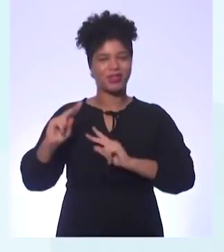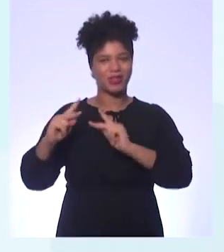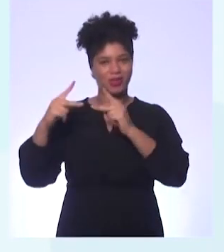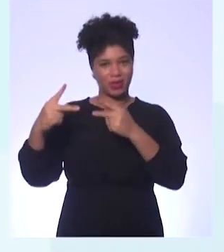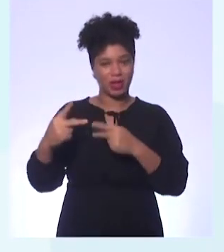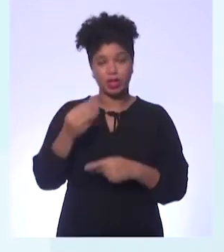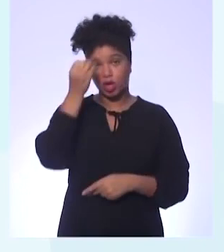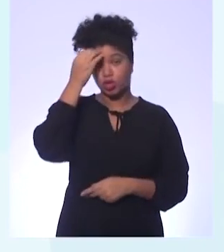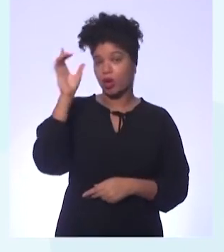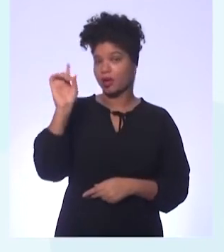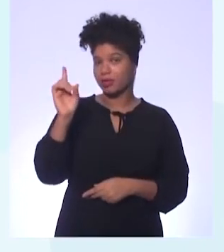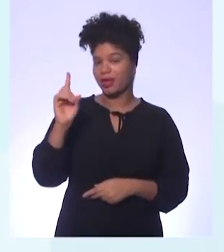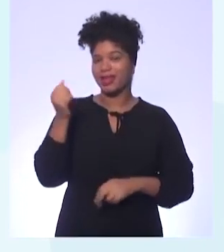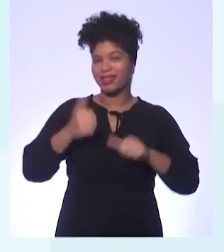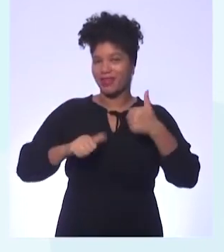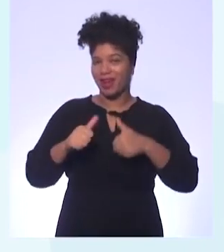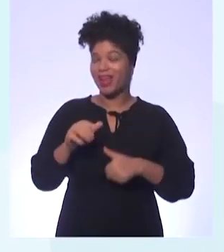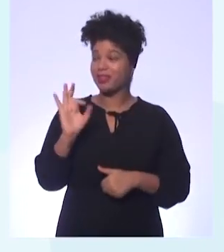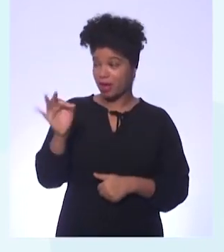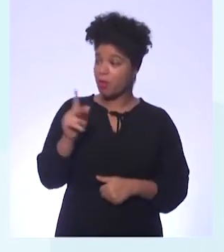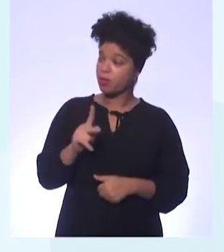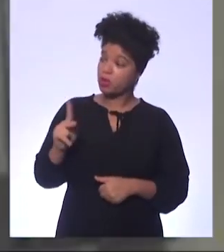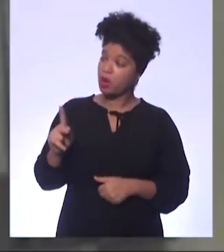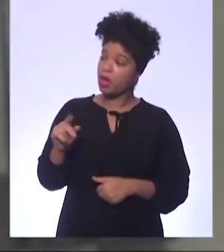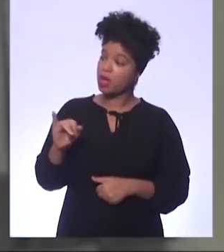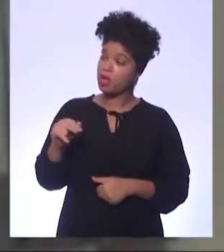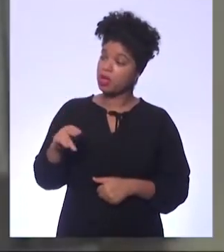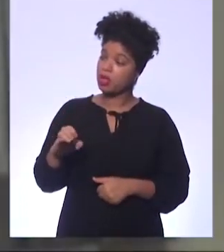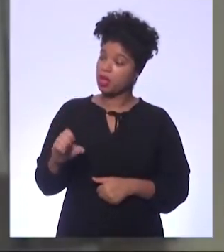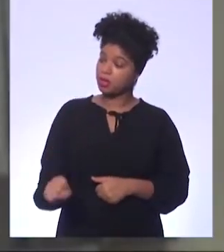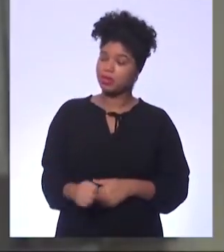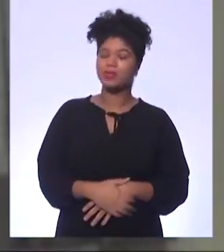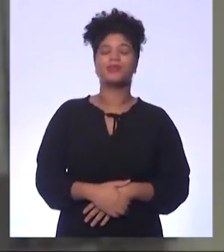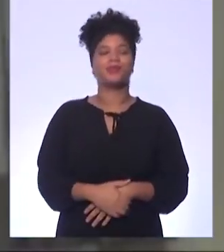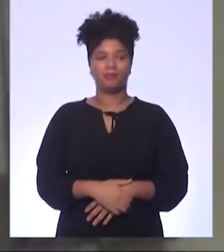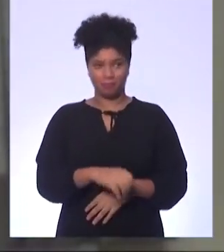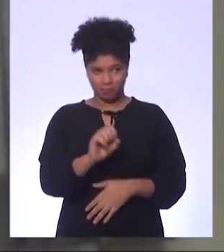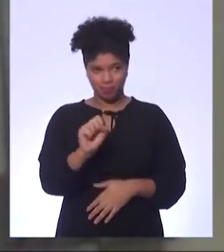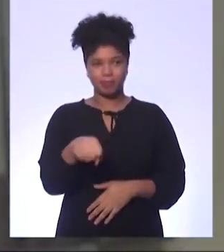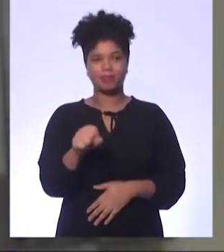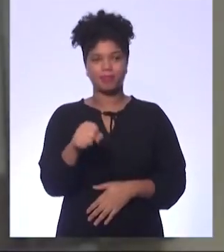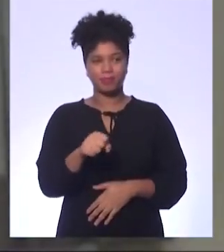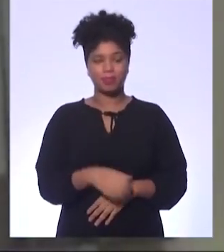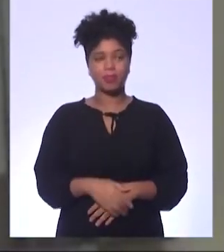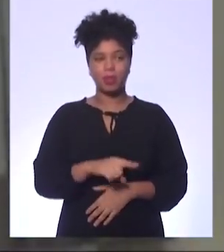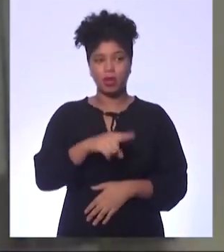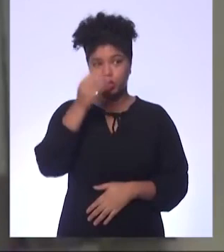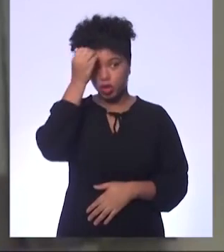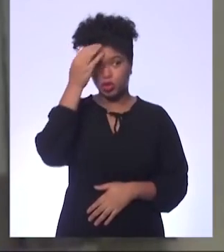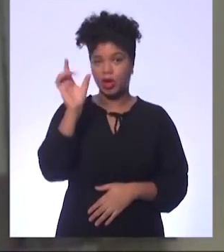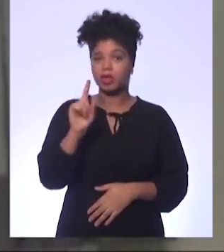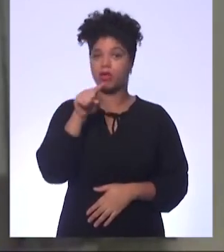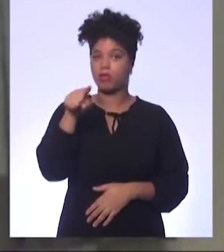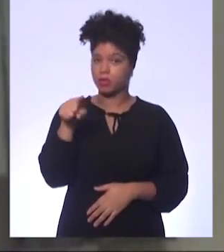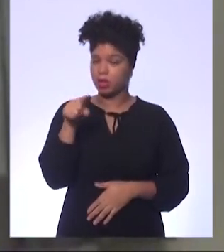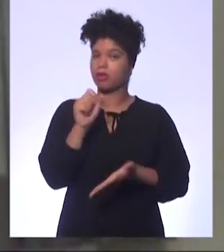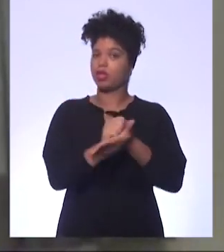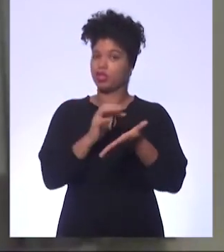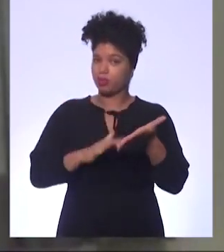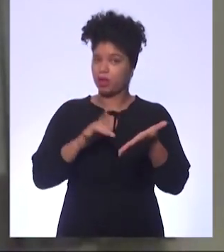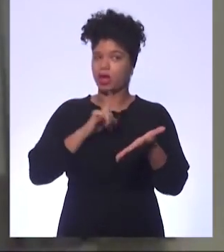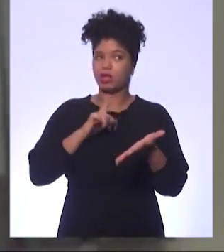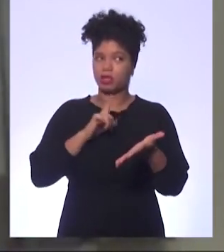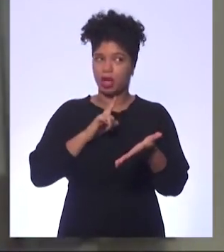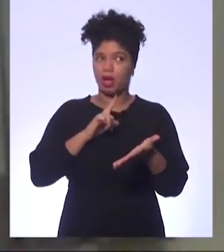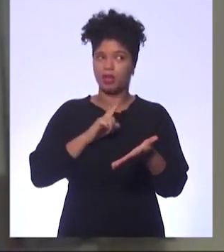esqueçam sempre de avaliar. Né, professora Inês? Isso mesmo. E não esqueçam também, alunos, que vocês têm tarefas, hein? Então